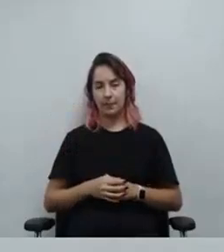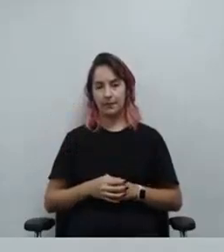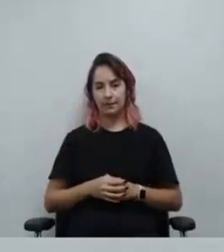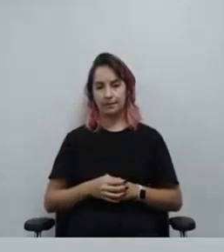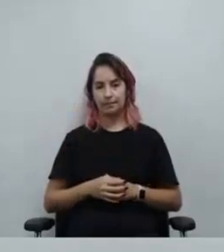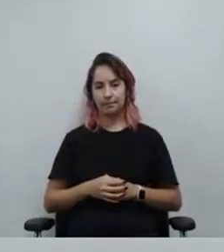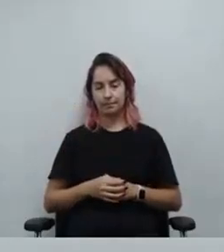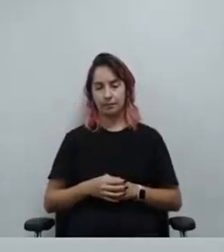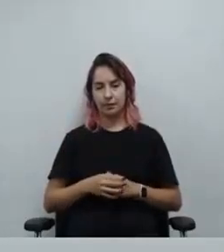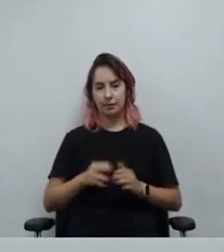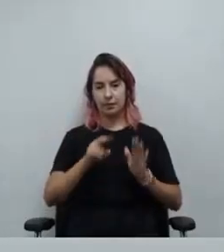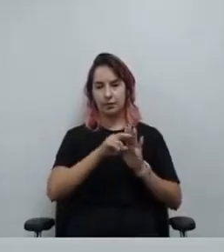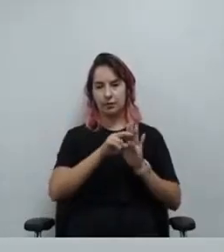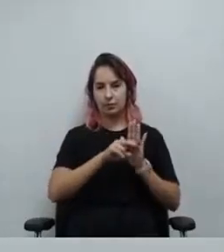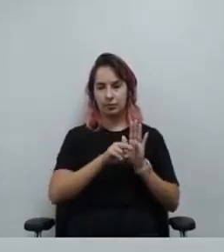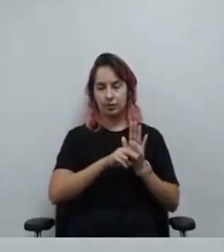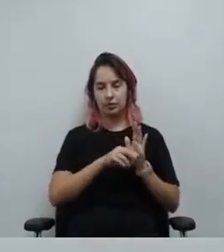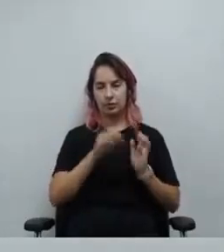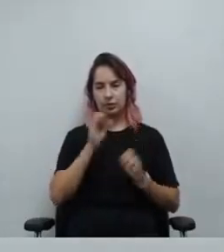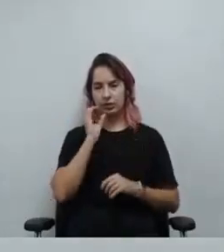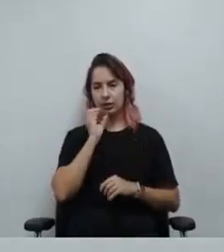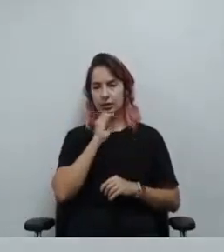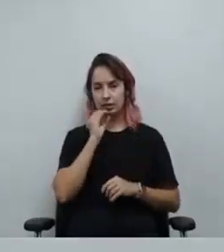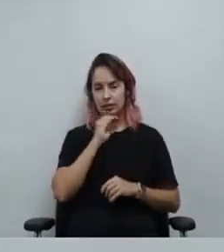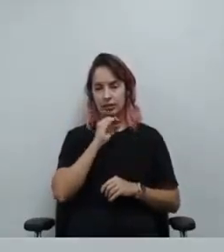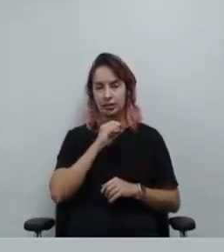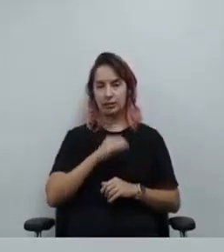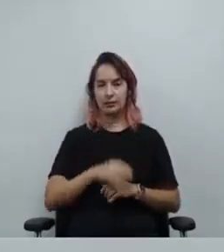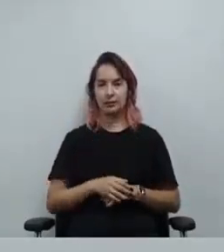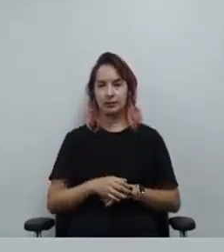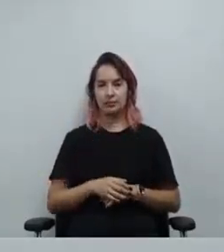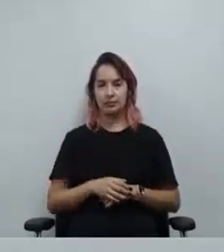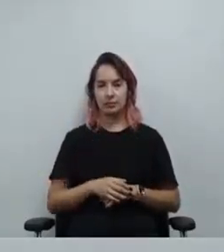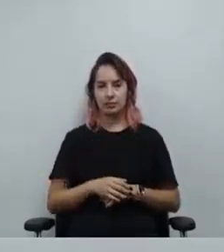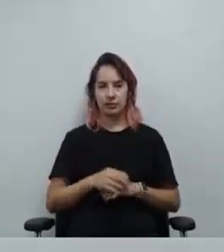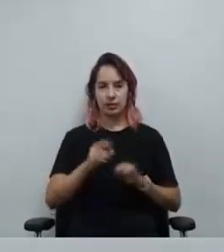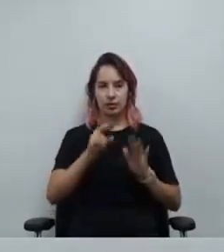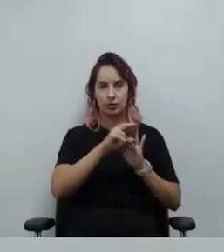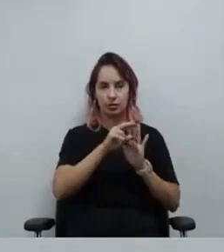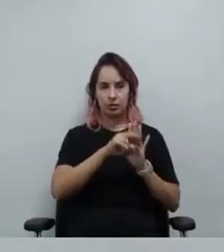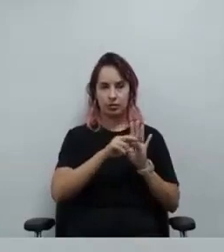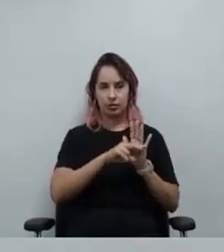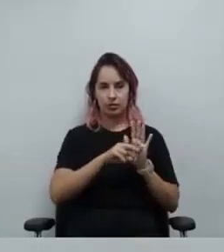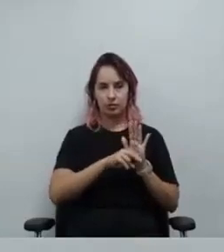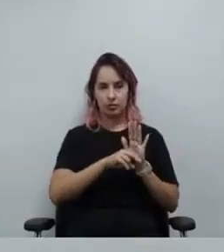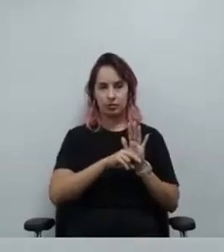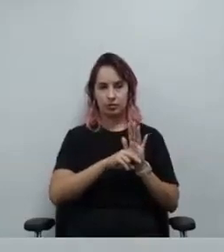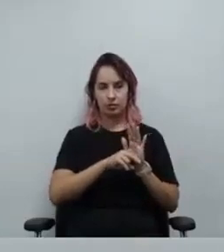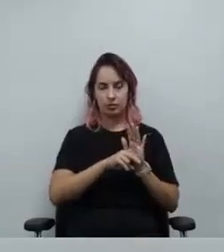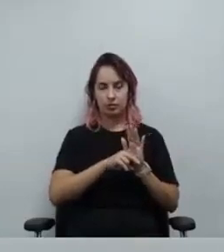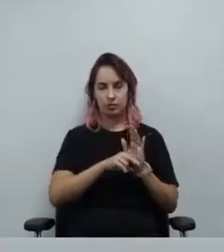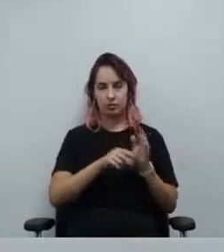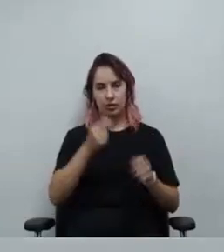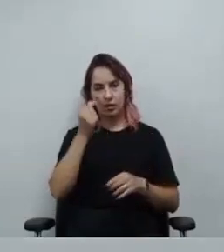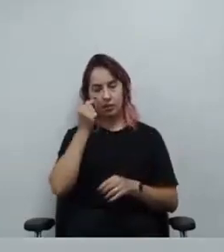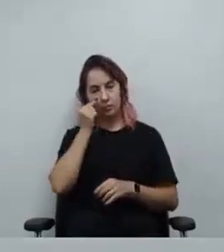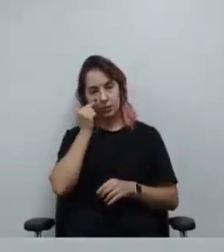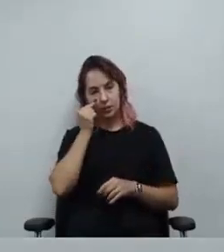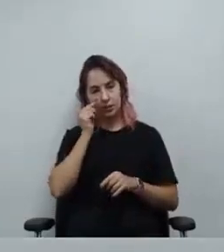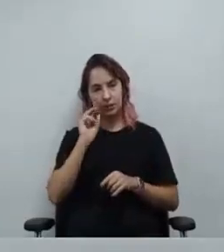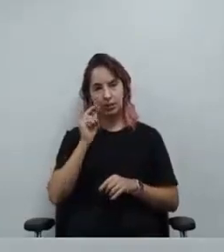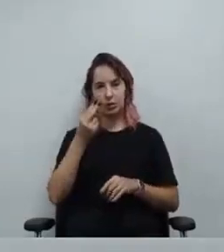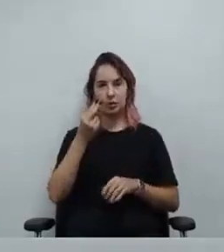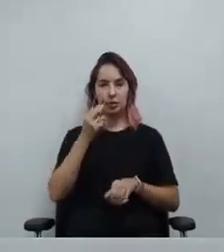numa agenda aí breve, uma agenda mesmo de treinamentos presenciais, de conversa com